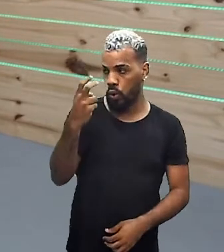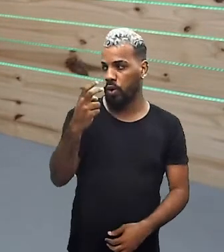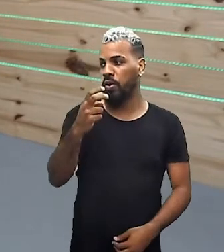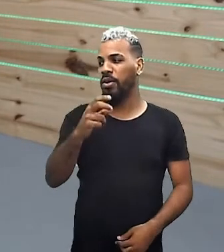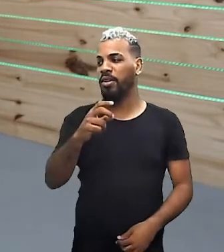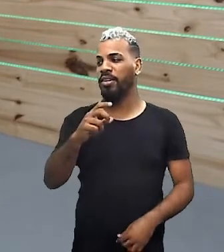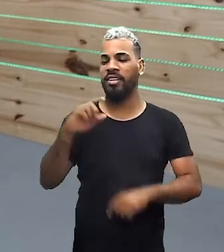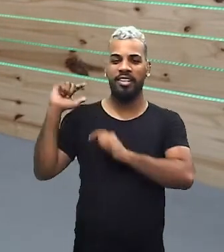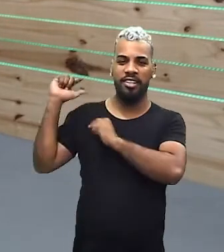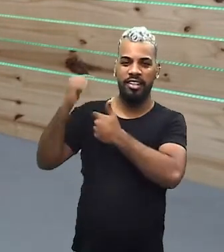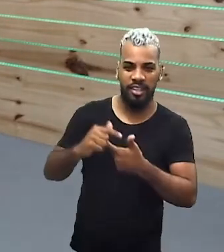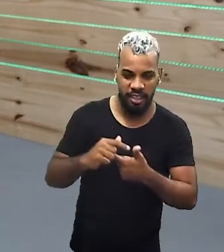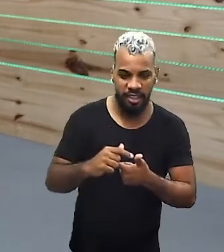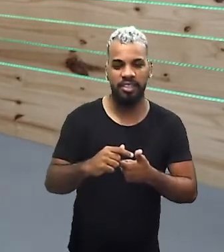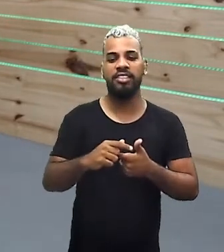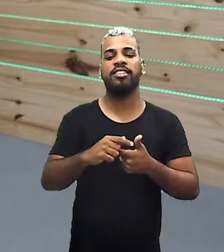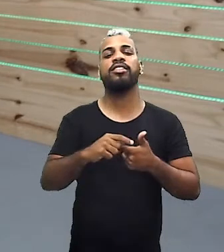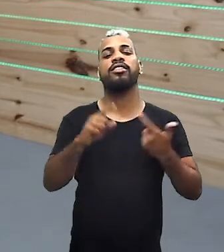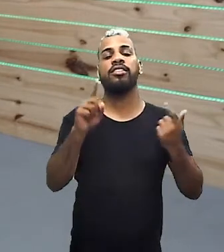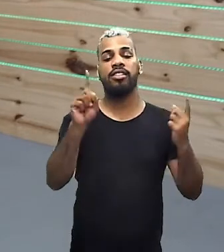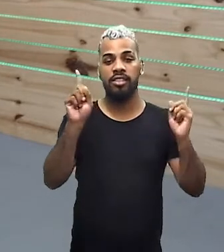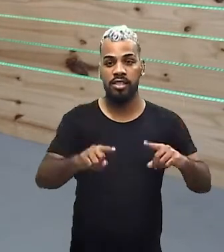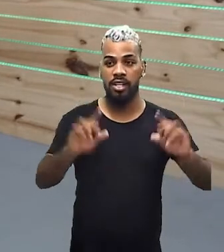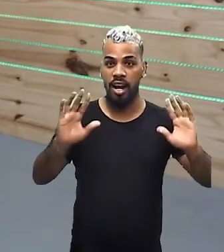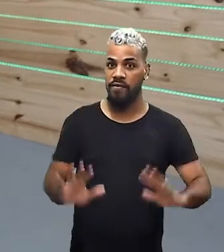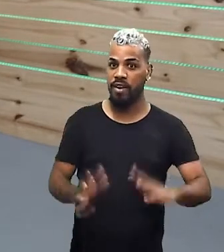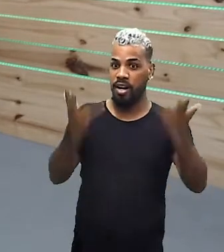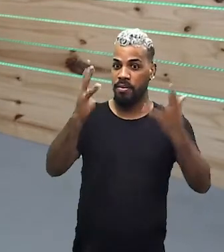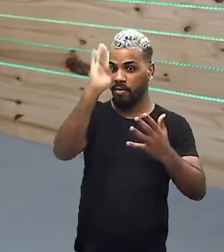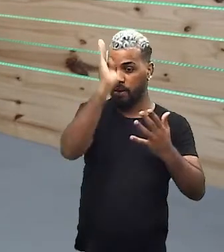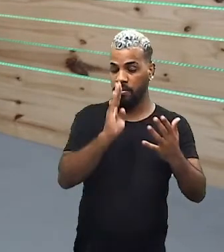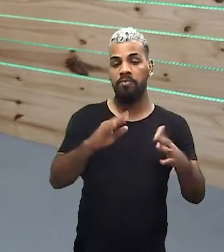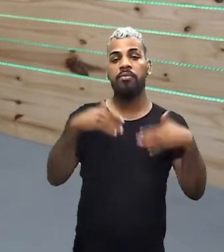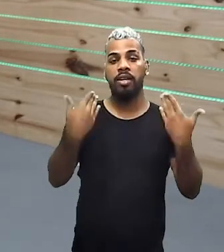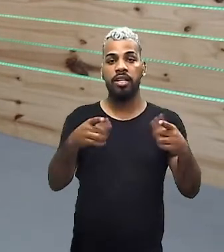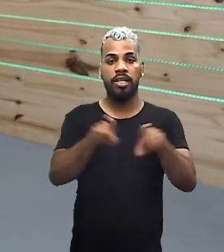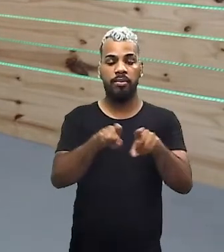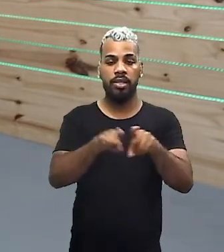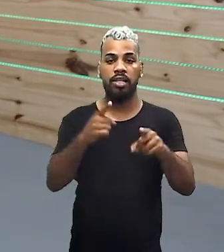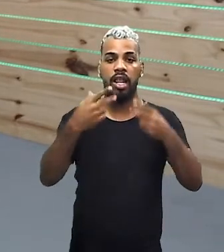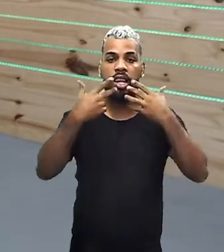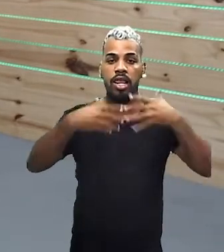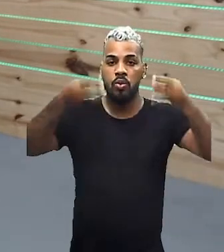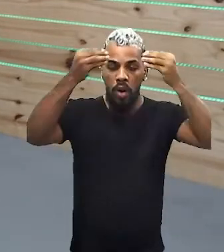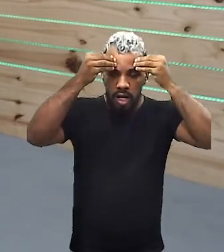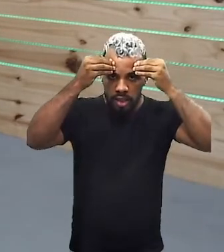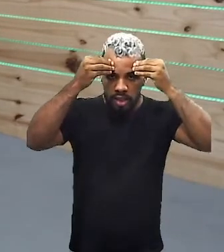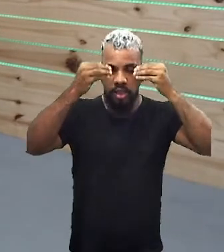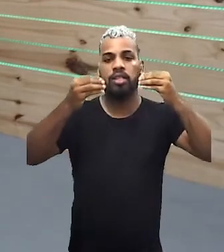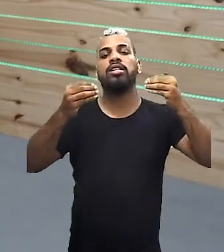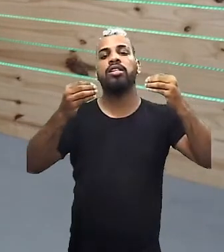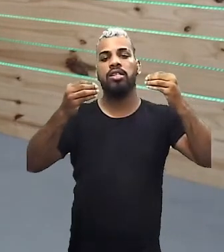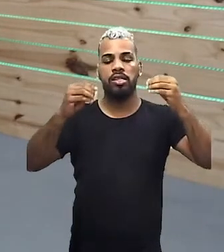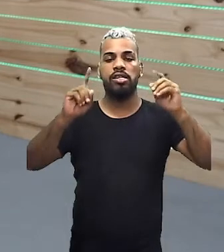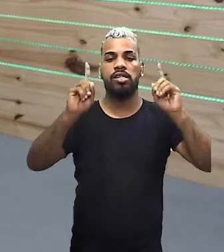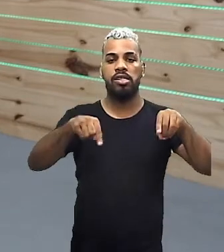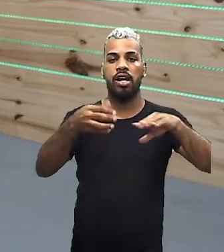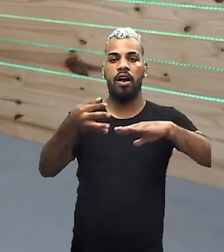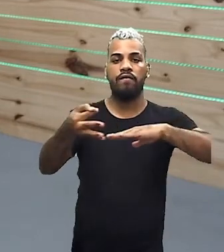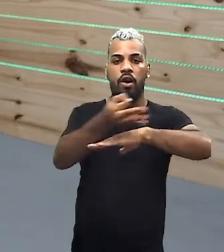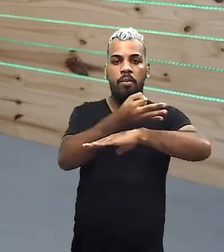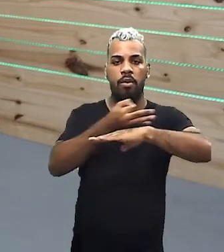as tradições, os folguedos, as festanças brasileiras, mas também a linguagem, a forma